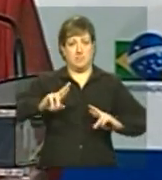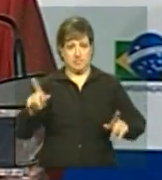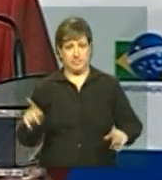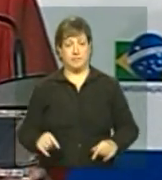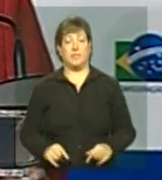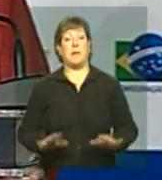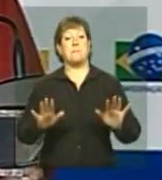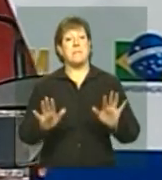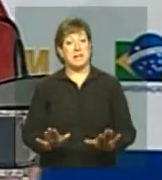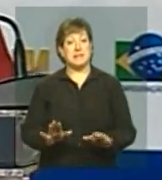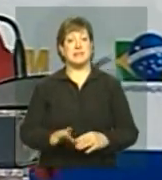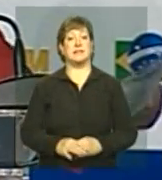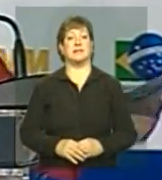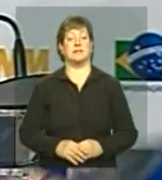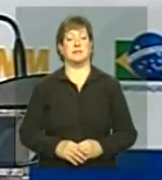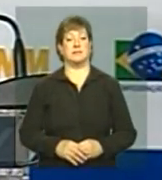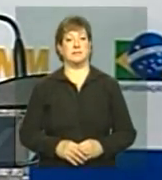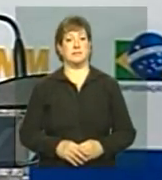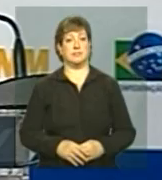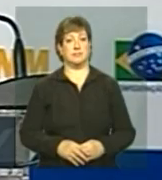Mas,